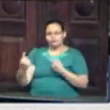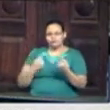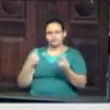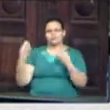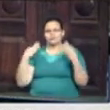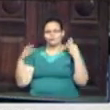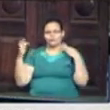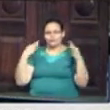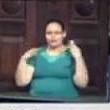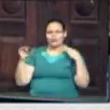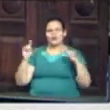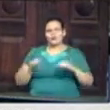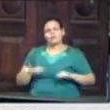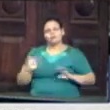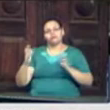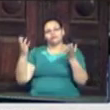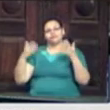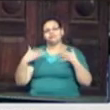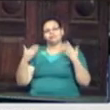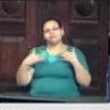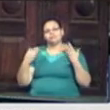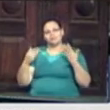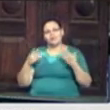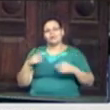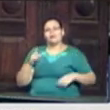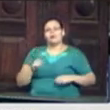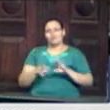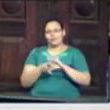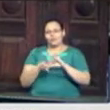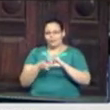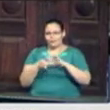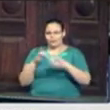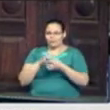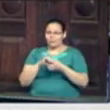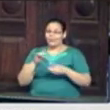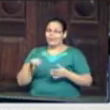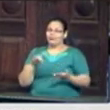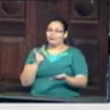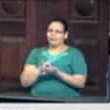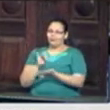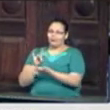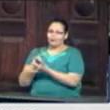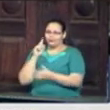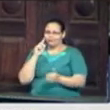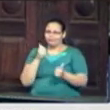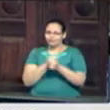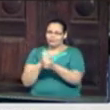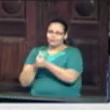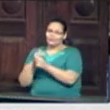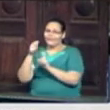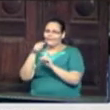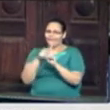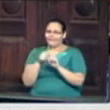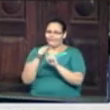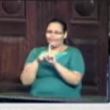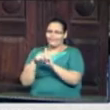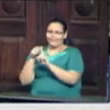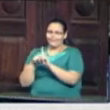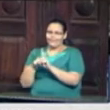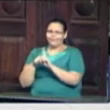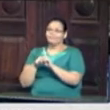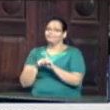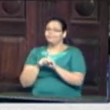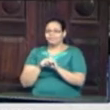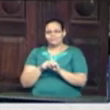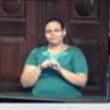bom êxito dos Jogos Olímpicos. A realidade que temos acompanhado nos últimos meses